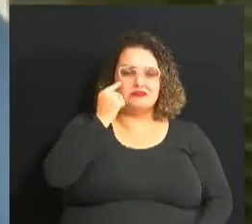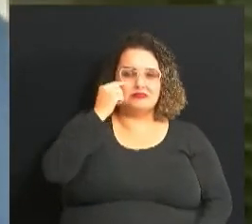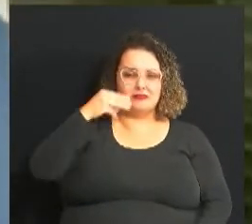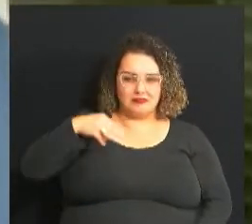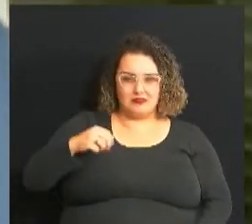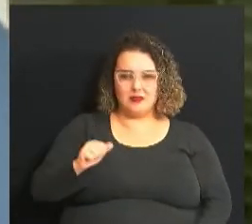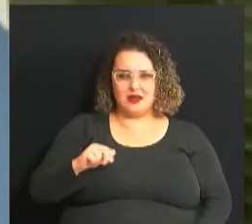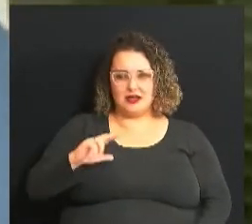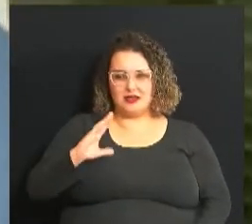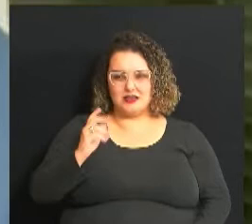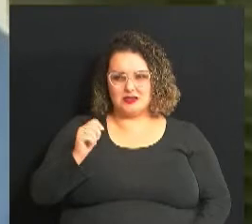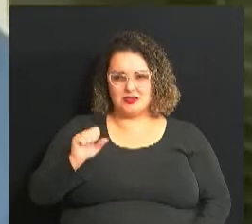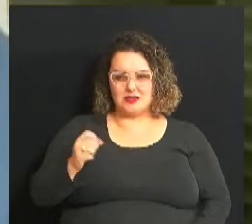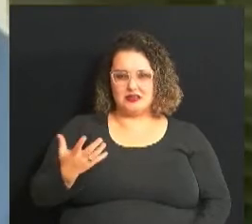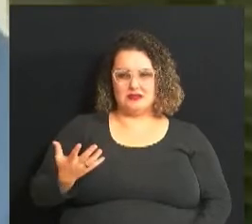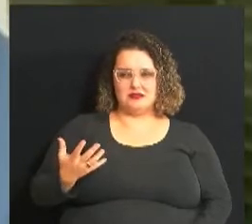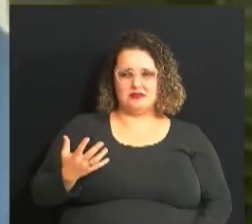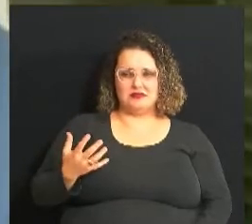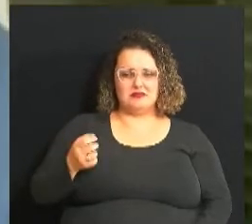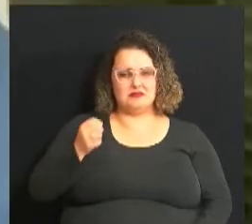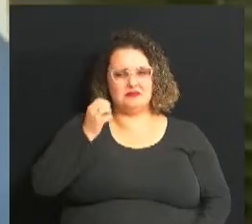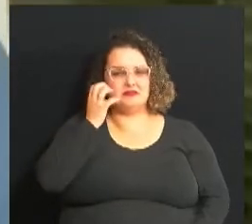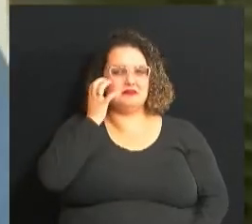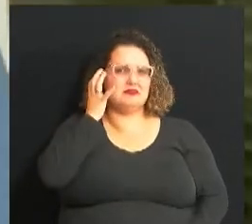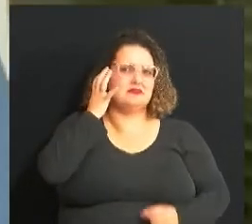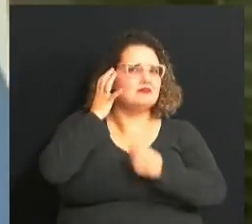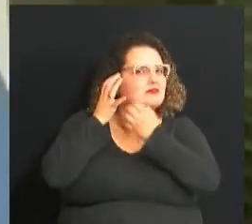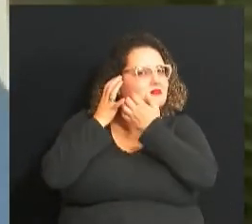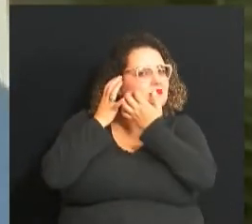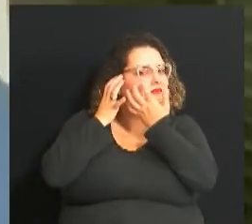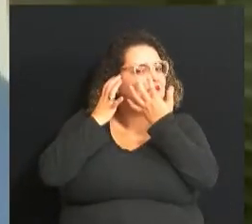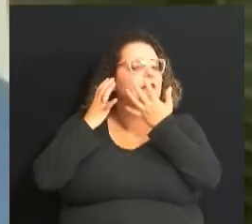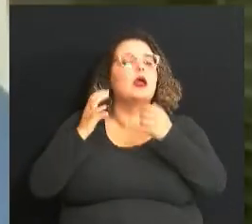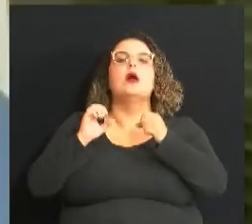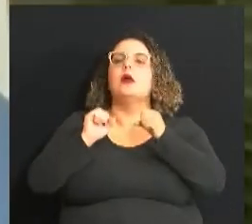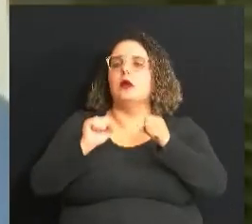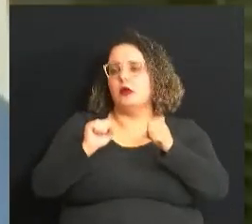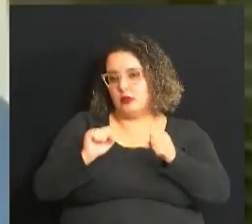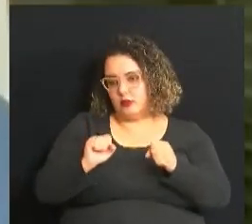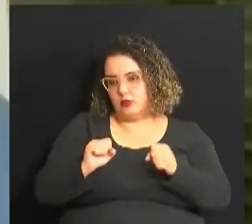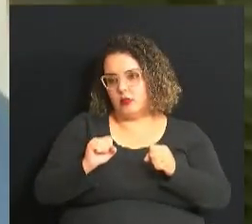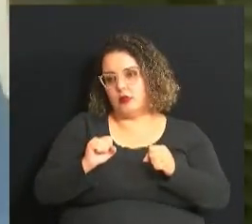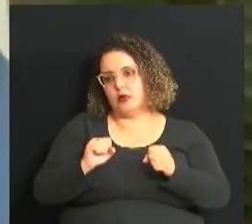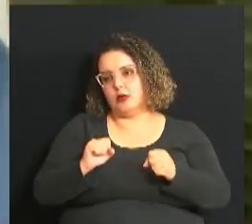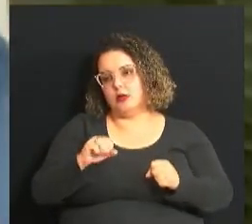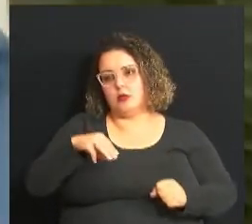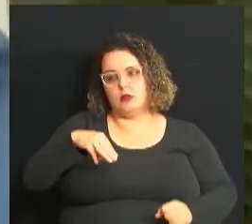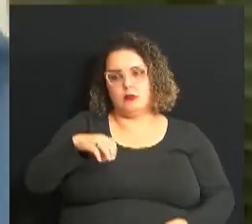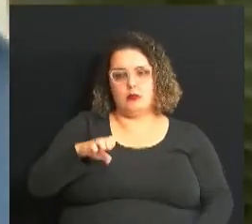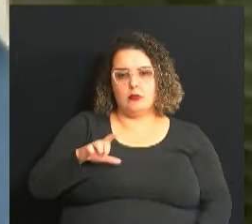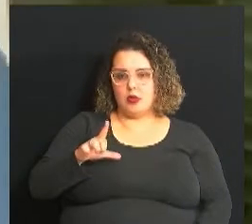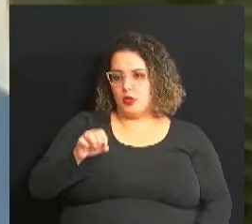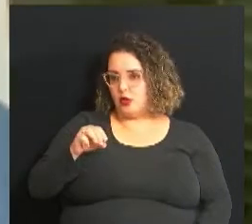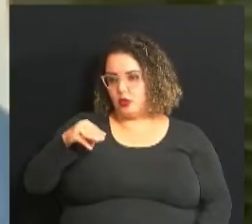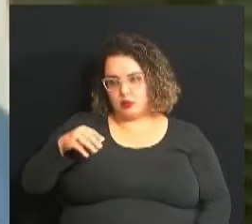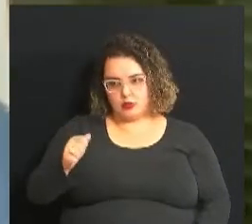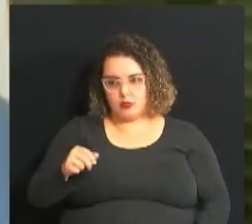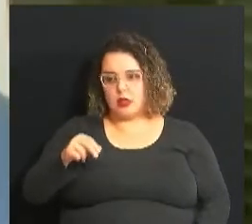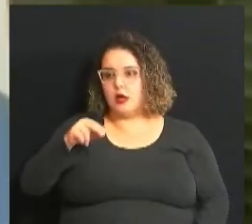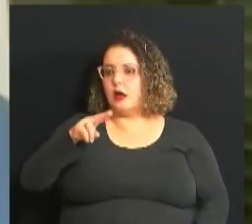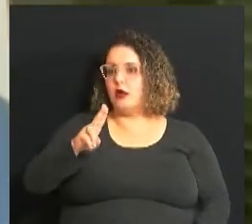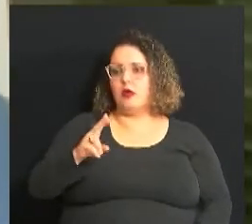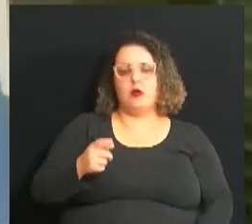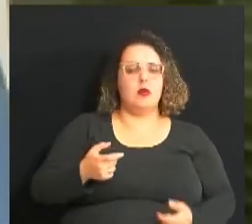que são meio infiltrativas nas bordas. Isso pode ser ou melanoma, por exemplo, ou cânceres, outros espinhos